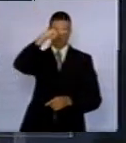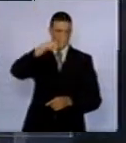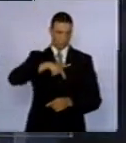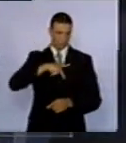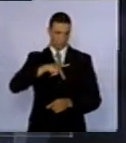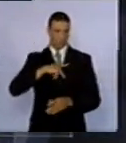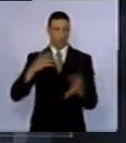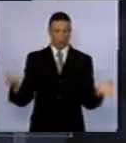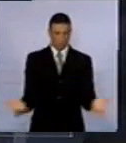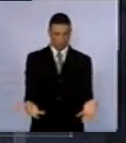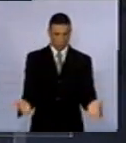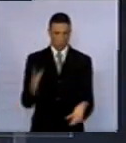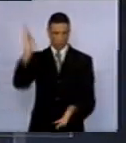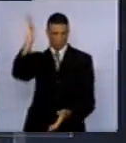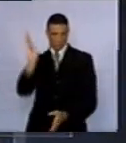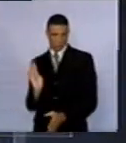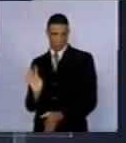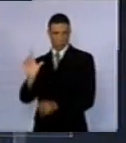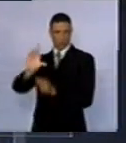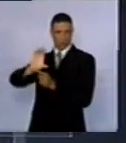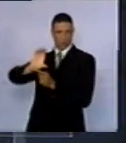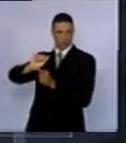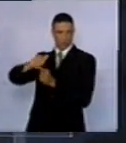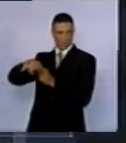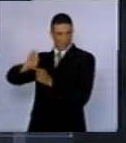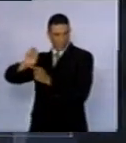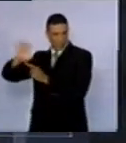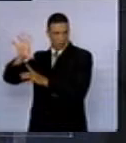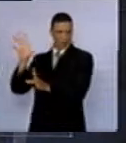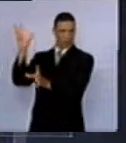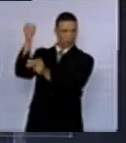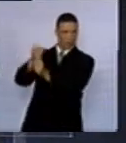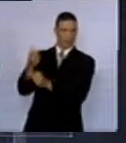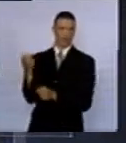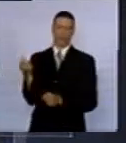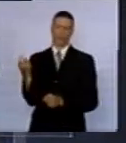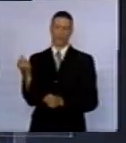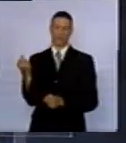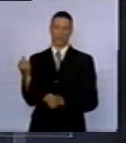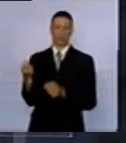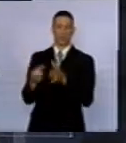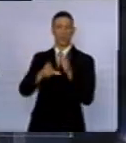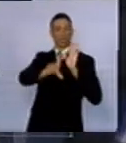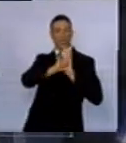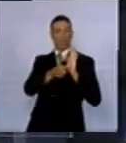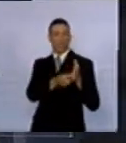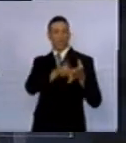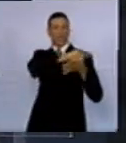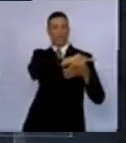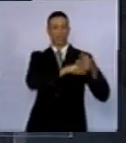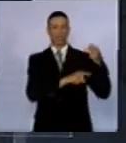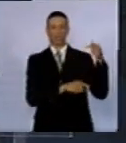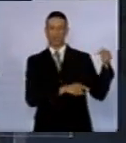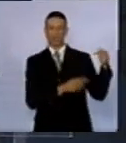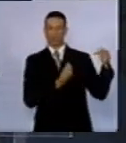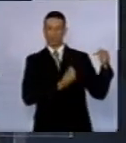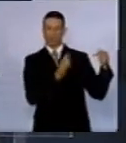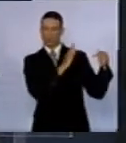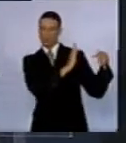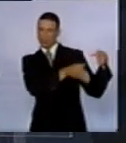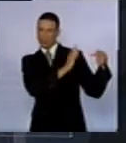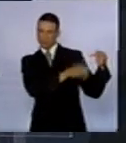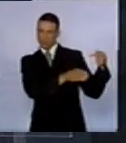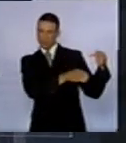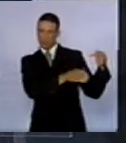canais brasileiros de espaço qualificado, sendo que somente 7 existiam antes da lei. Os 68 canais de